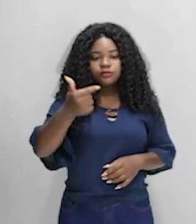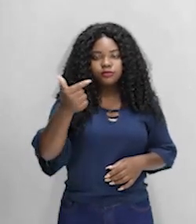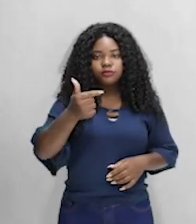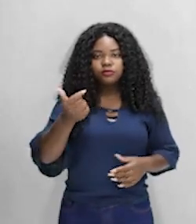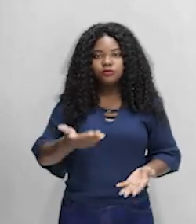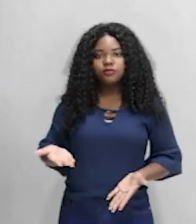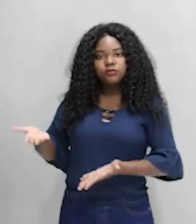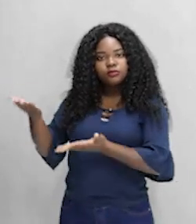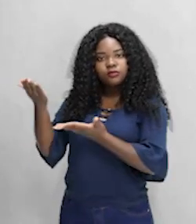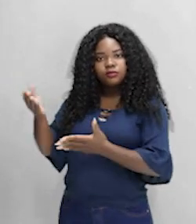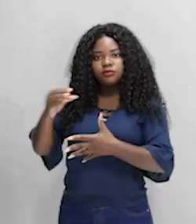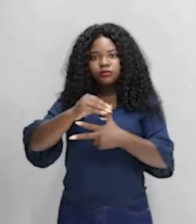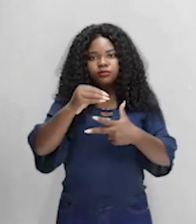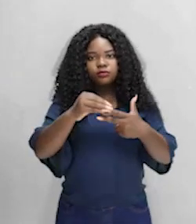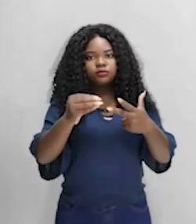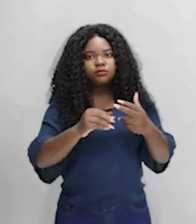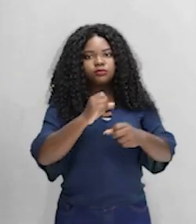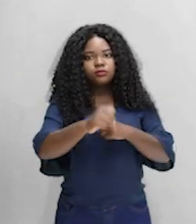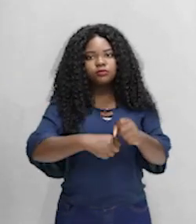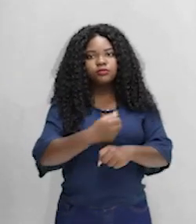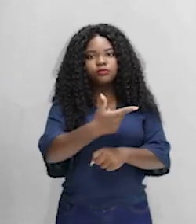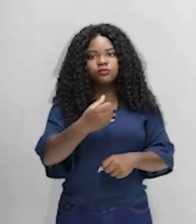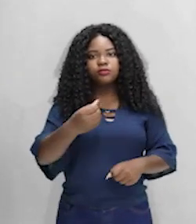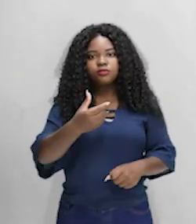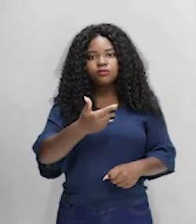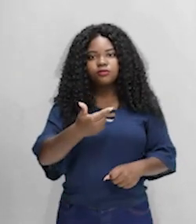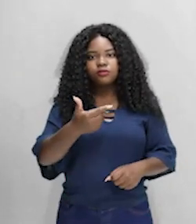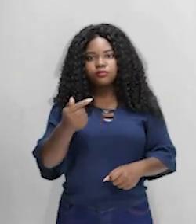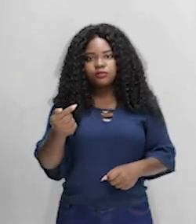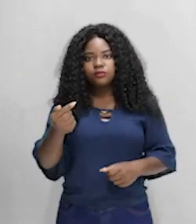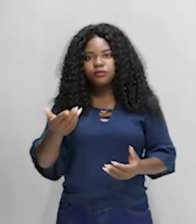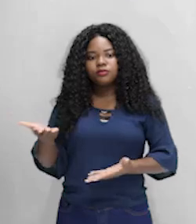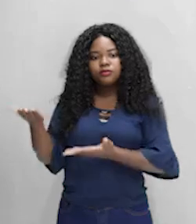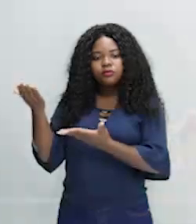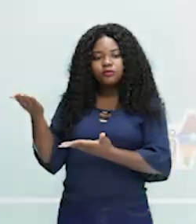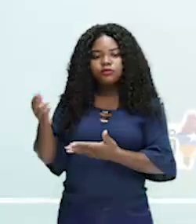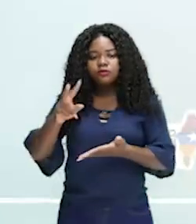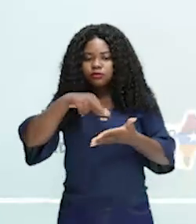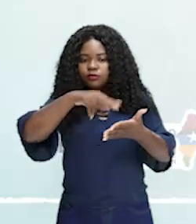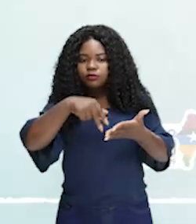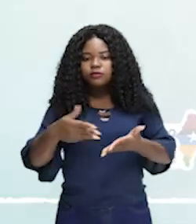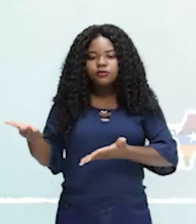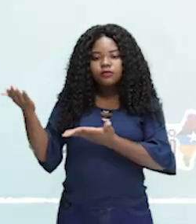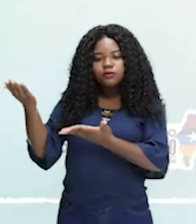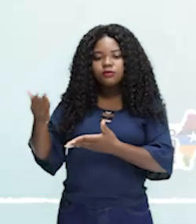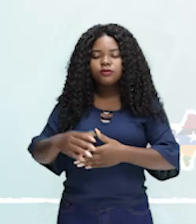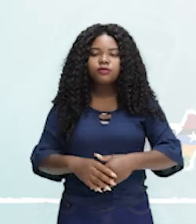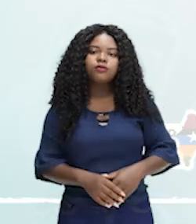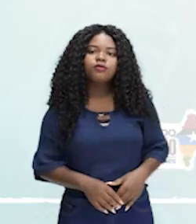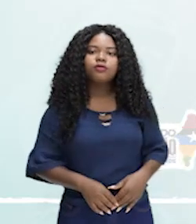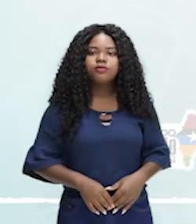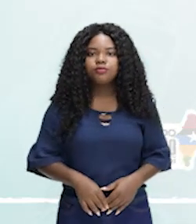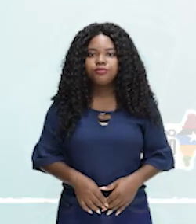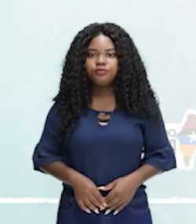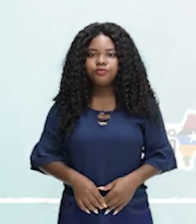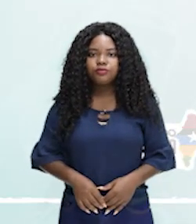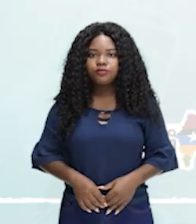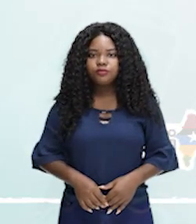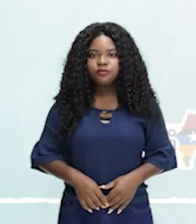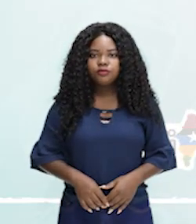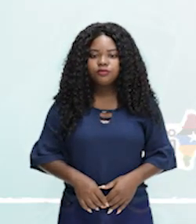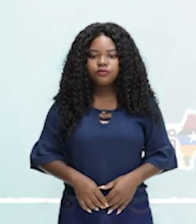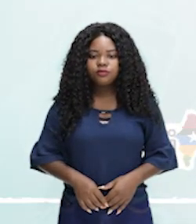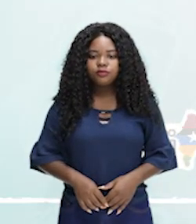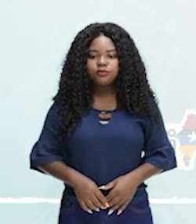questão. Enem 2016. Nos anos 1990, verificou-se que o rio